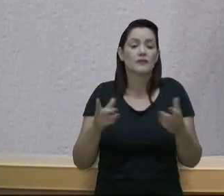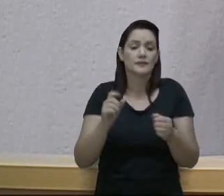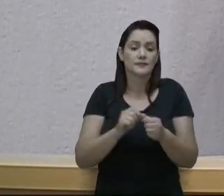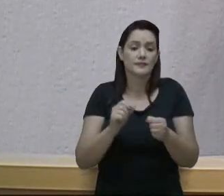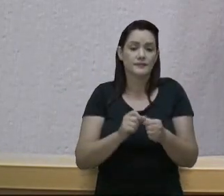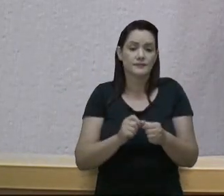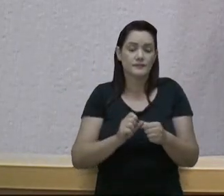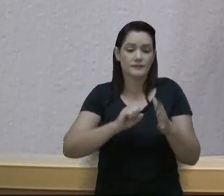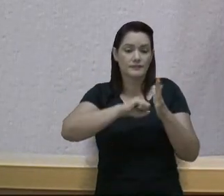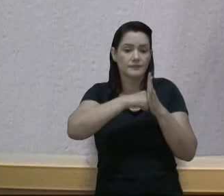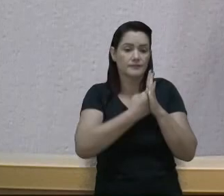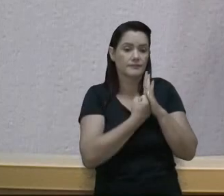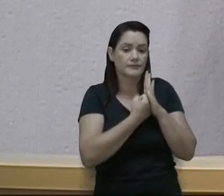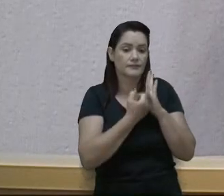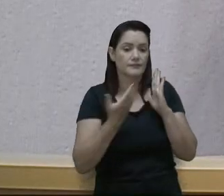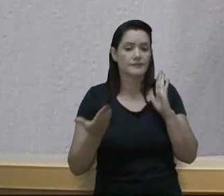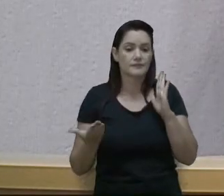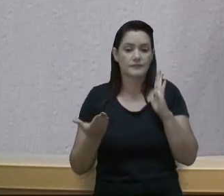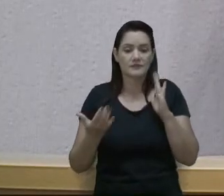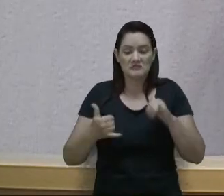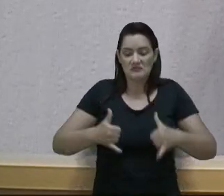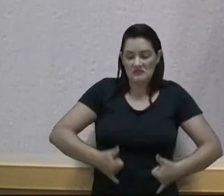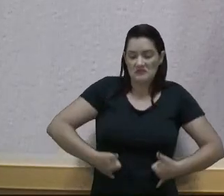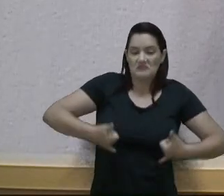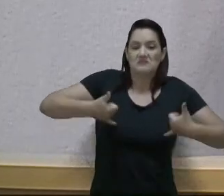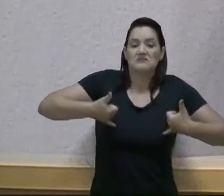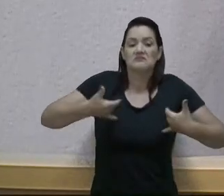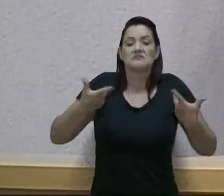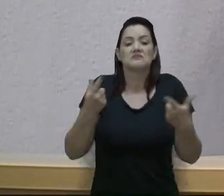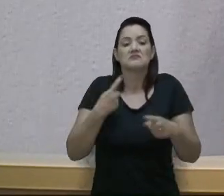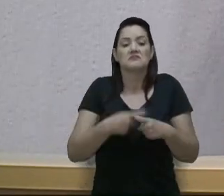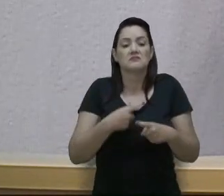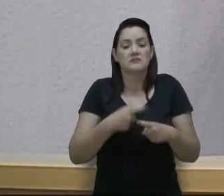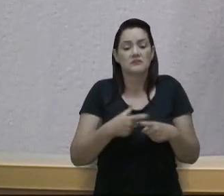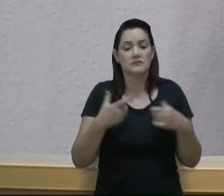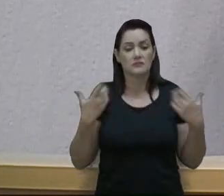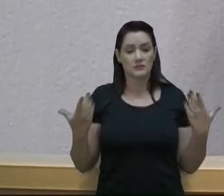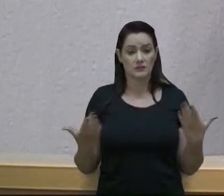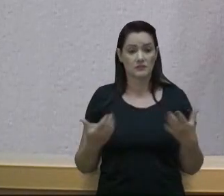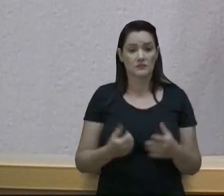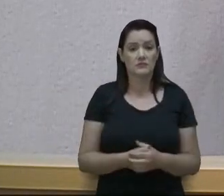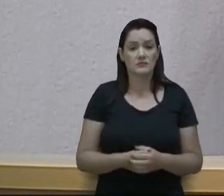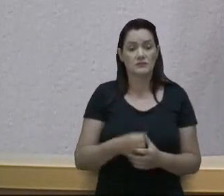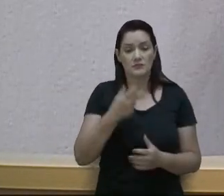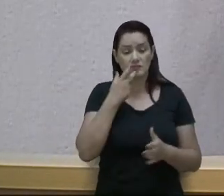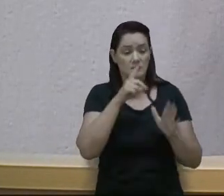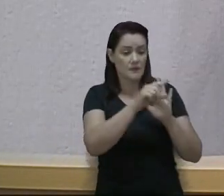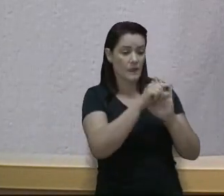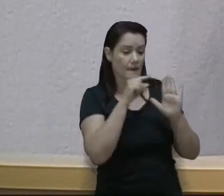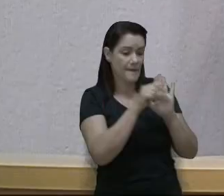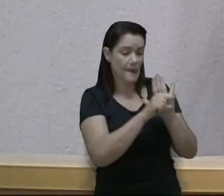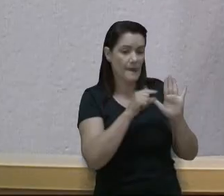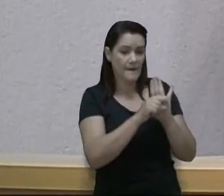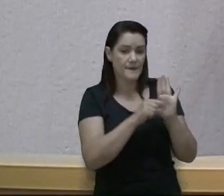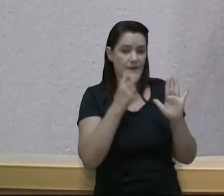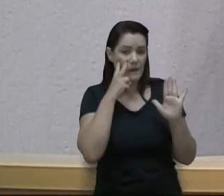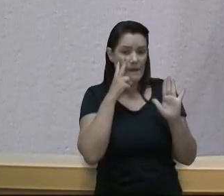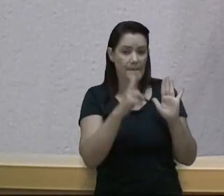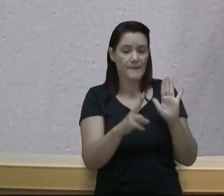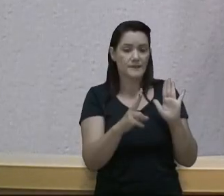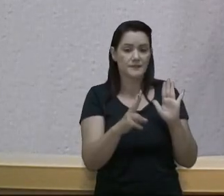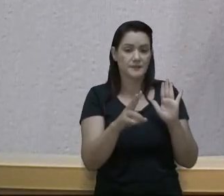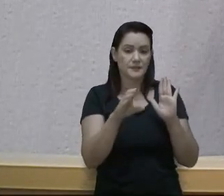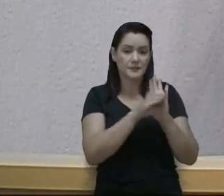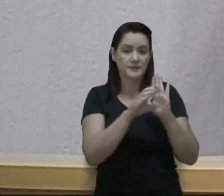veto? Será que é vaidade? Será que por quê? Um dos trechos aqui fala que já prevê no novo Código